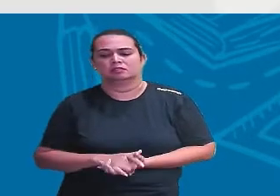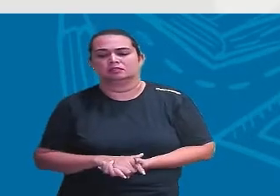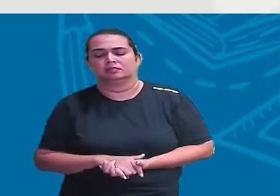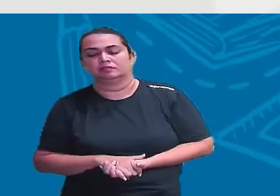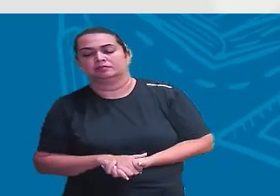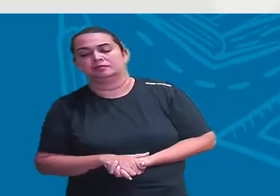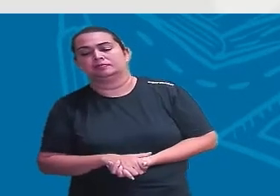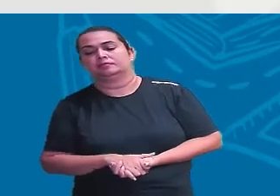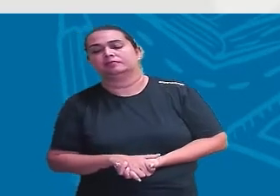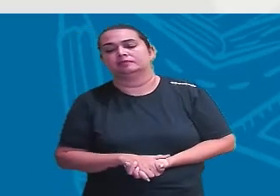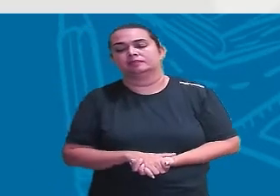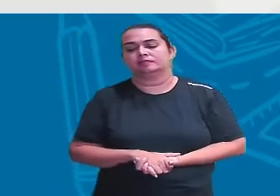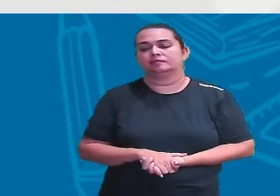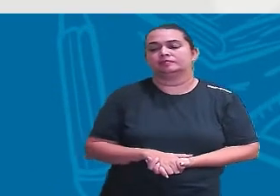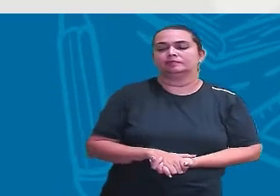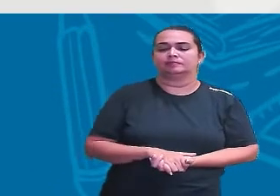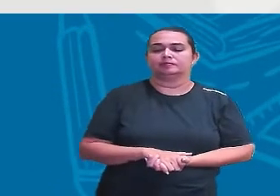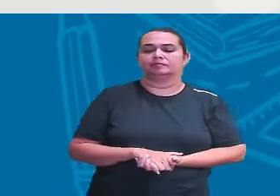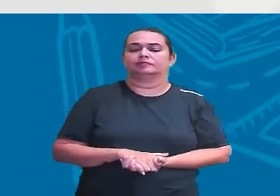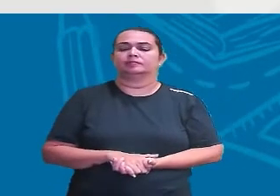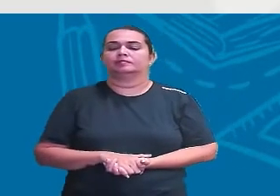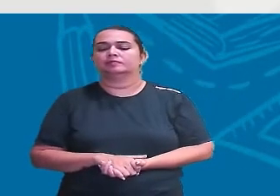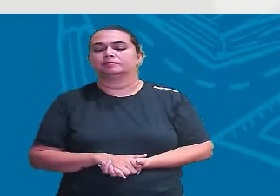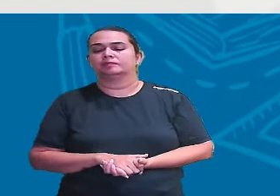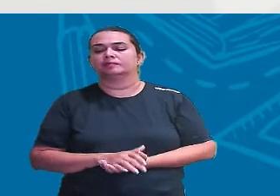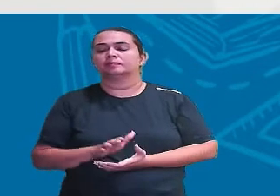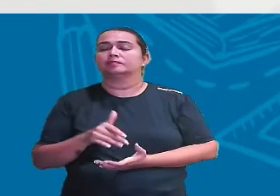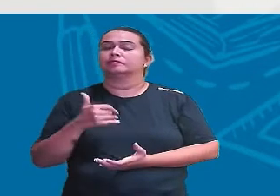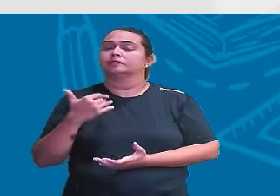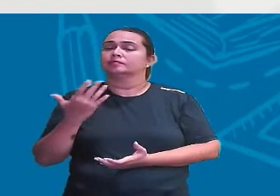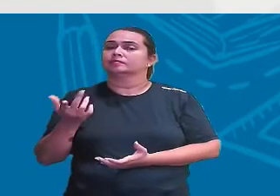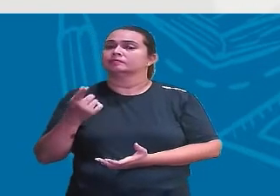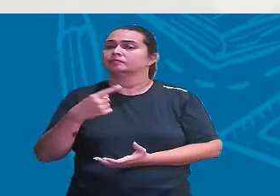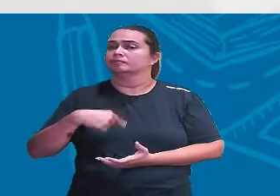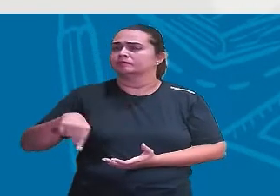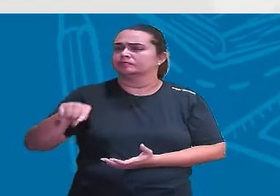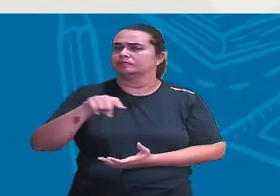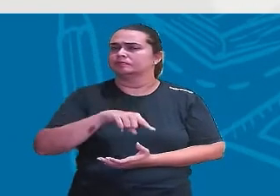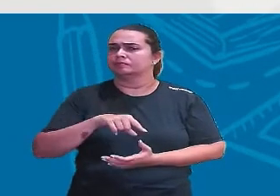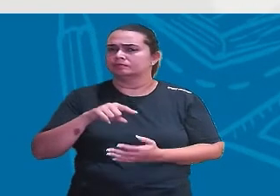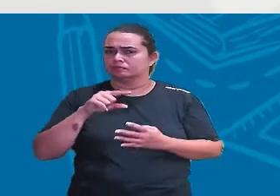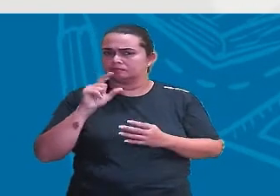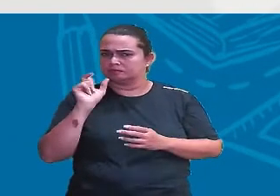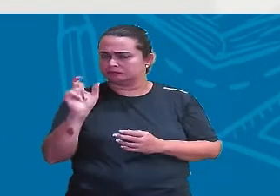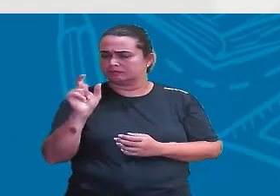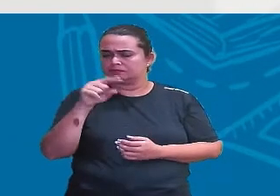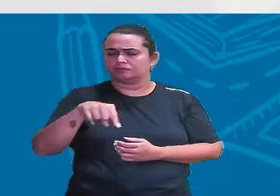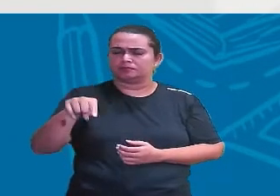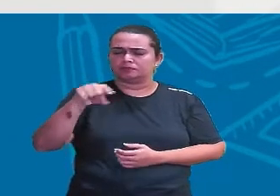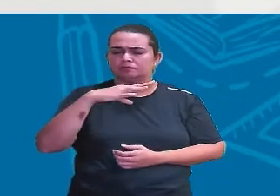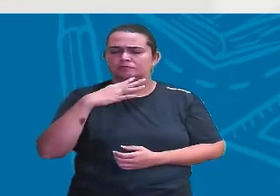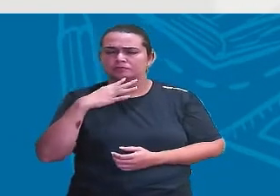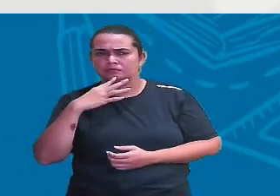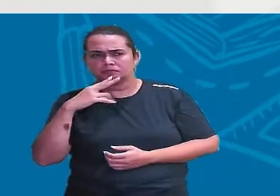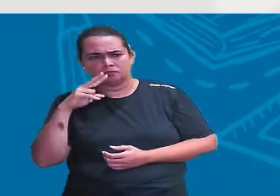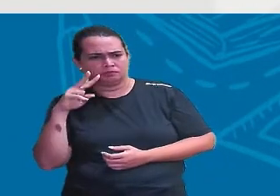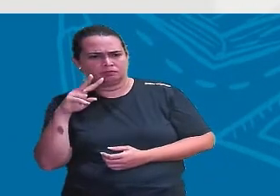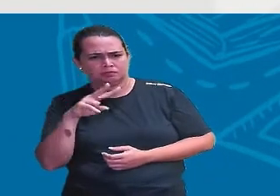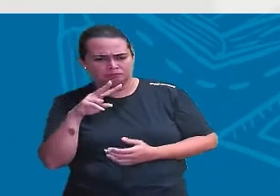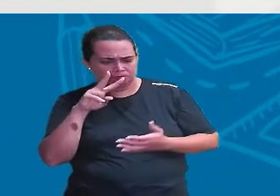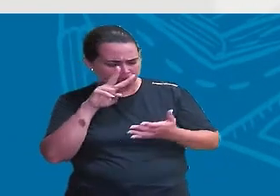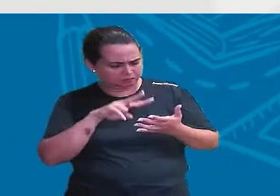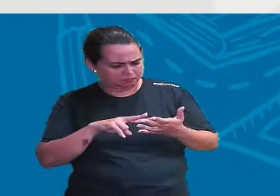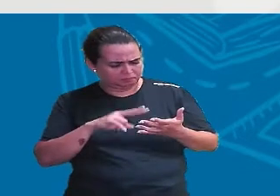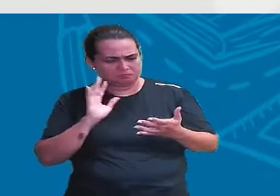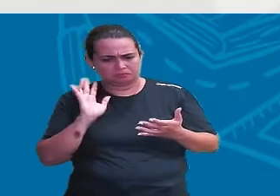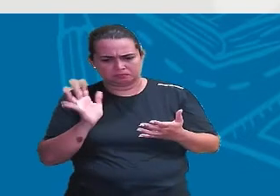Bom, todos esses aí, gente, são companheiros que com certeza alguns de vocês já viram, tá? Temos o que prova um